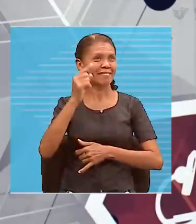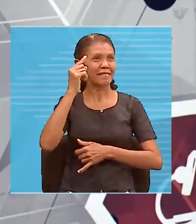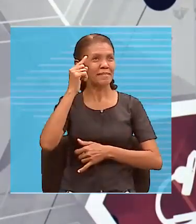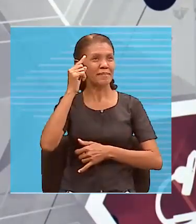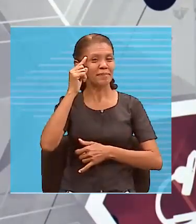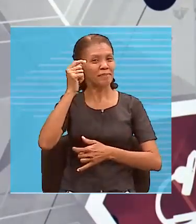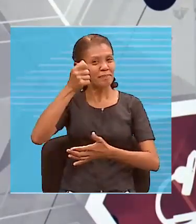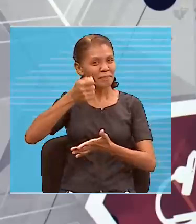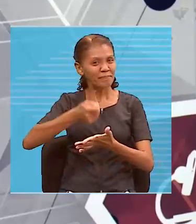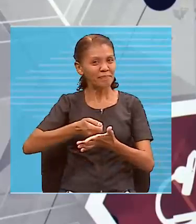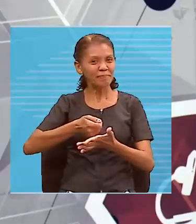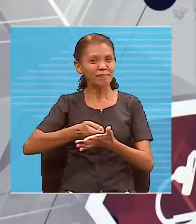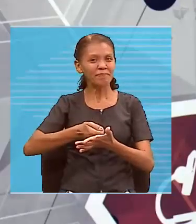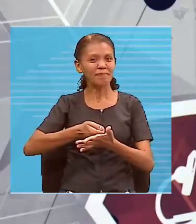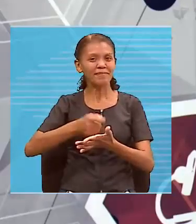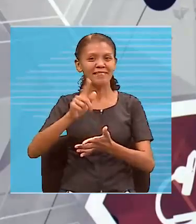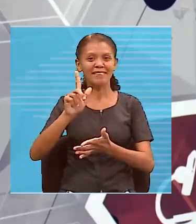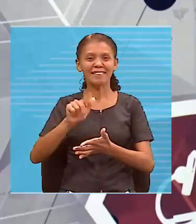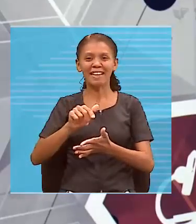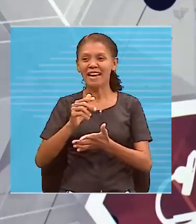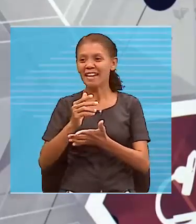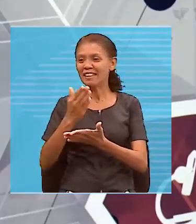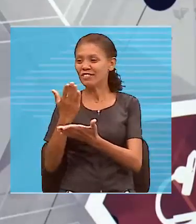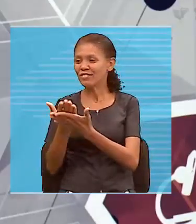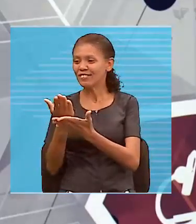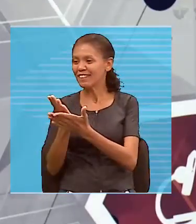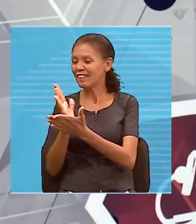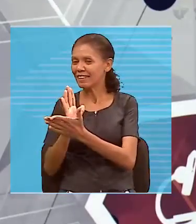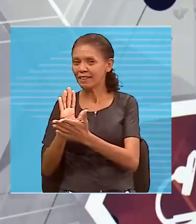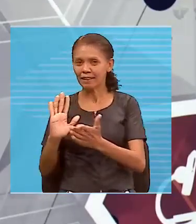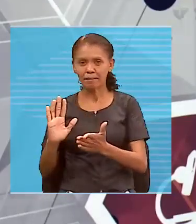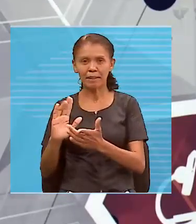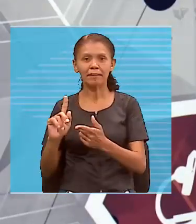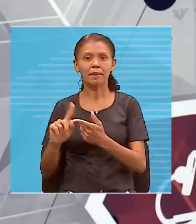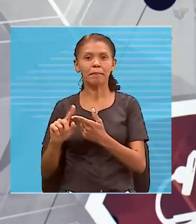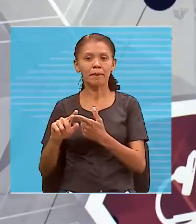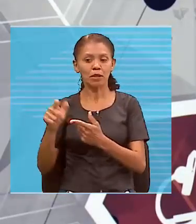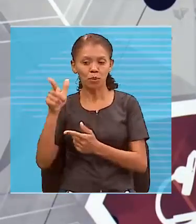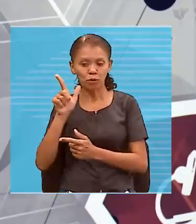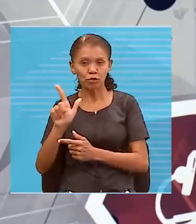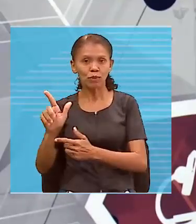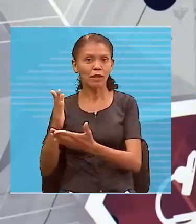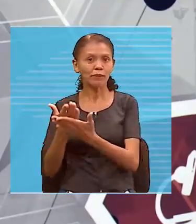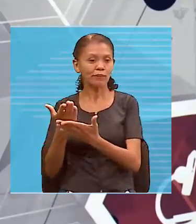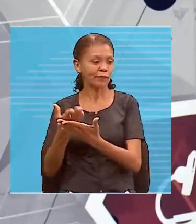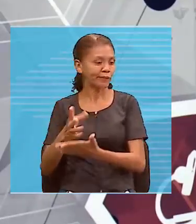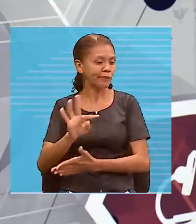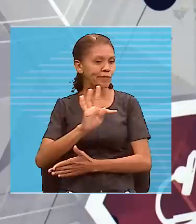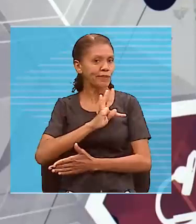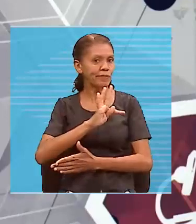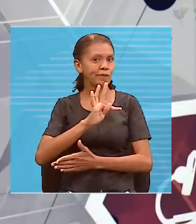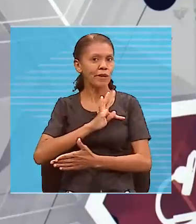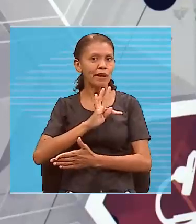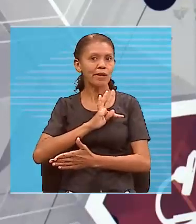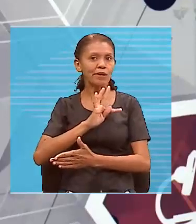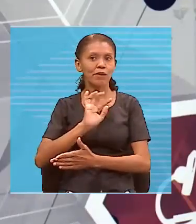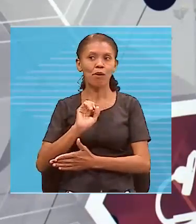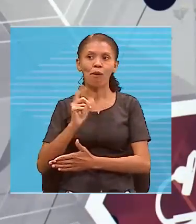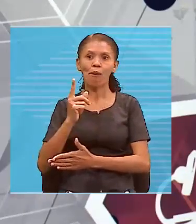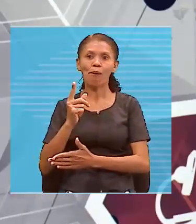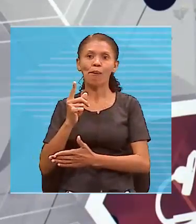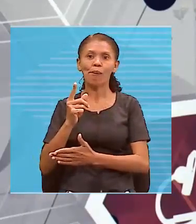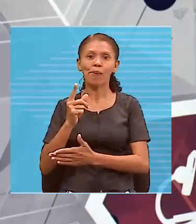terminar os seus estudos fazer um curso técnico fazer um curso superior